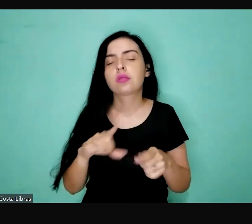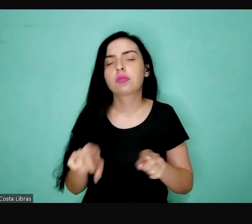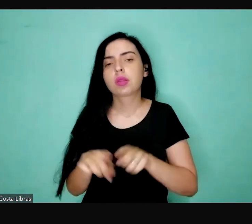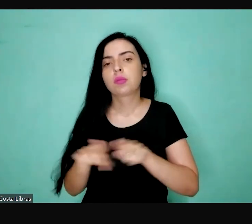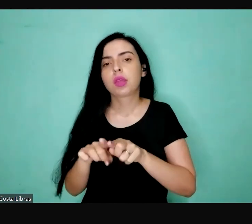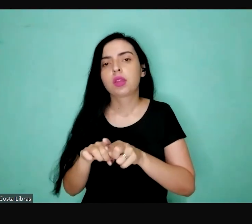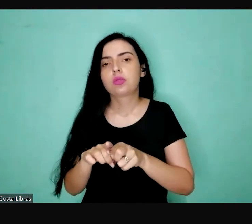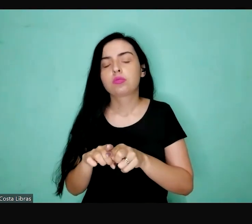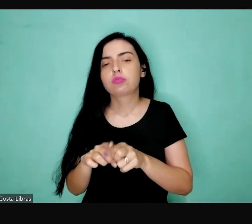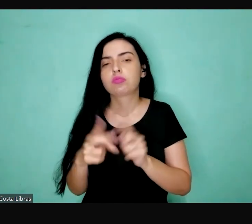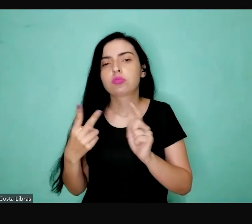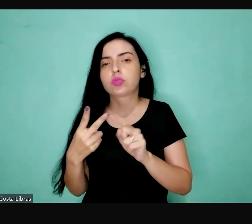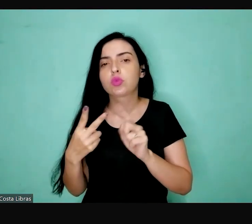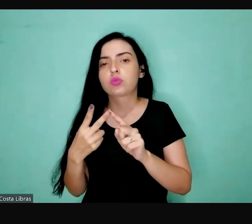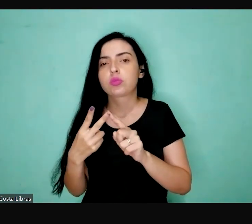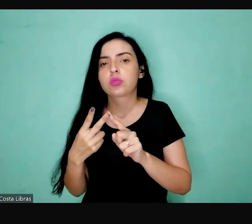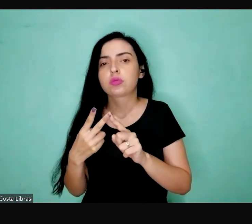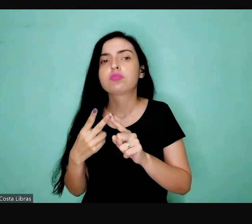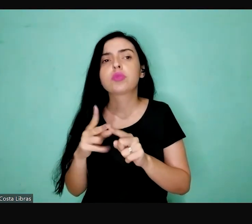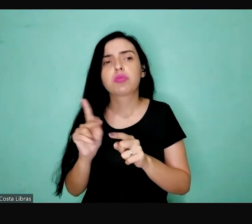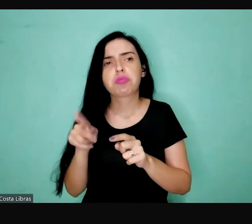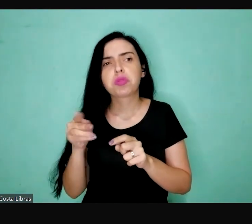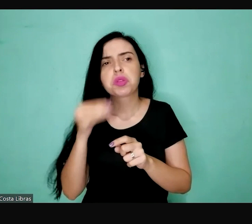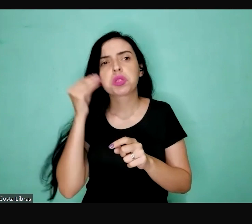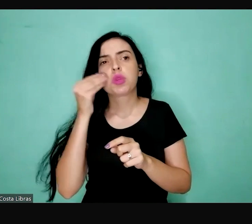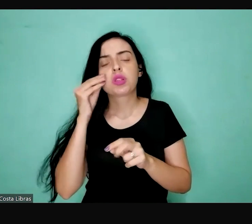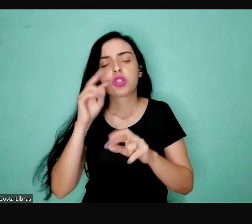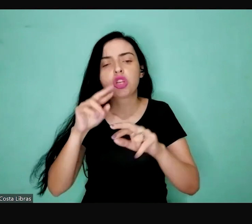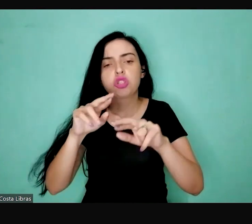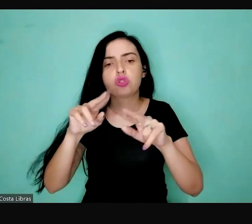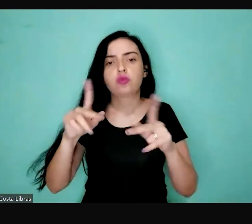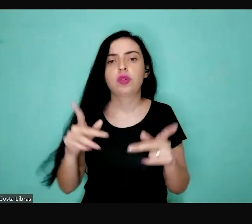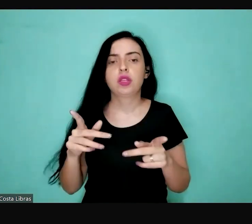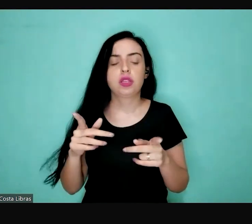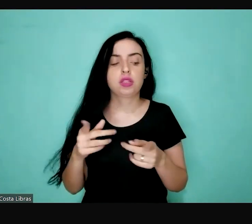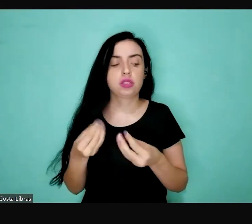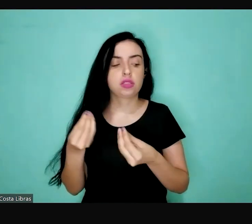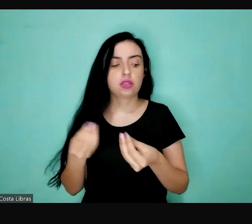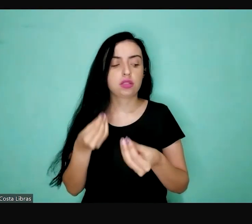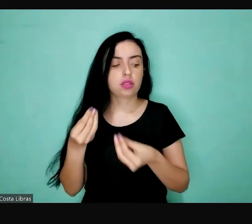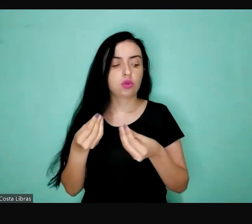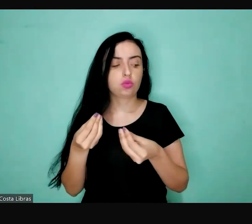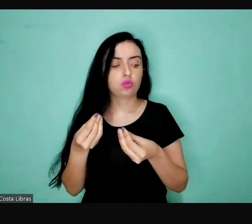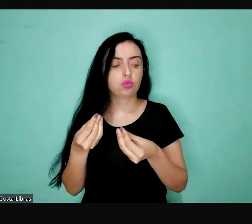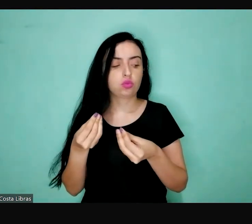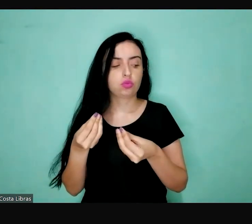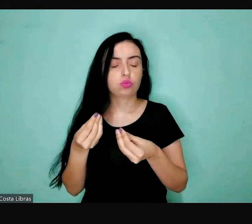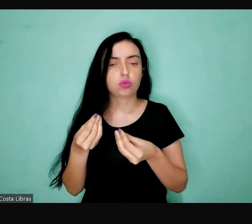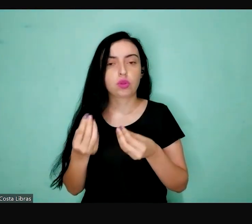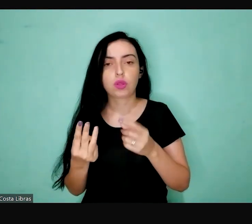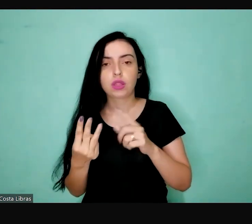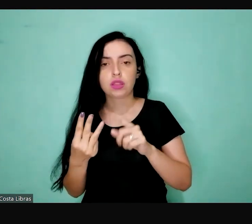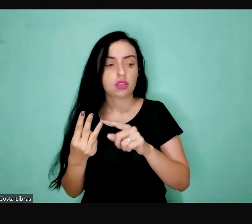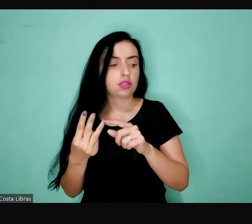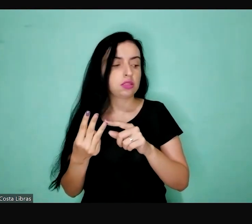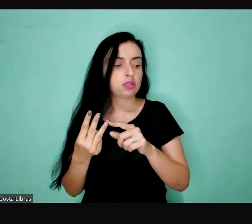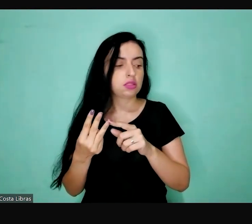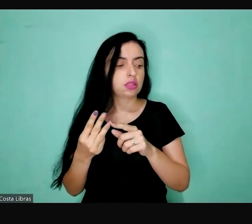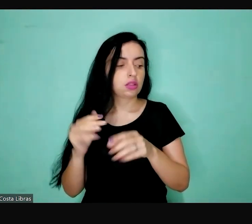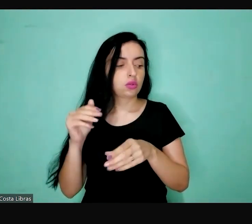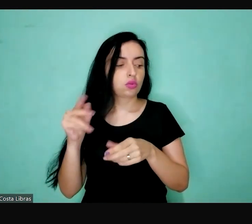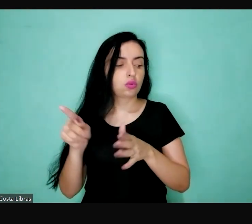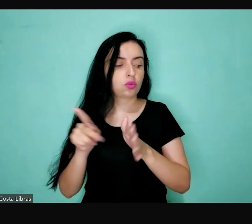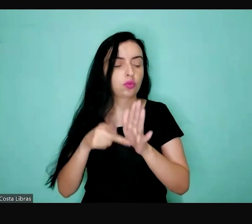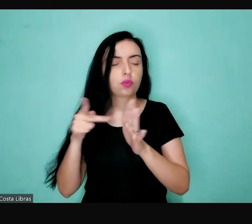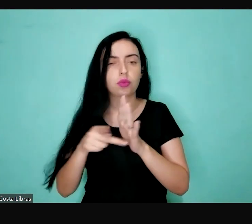outra possibilidade muito mais frequente, com muitíssima diferença, que são um terceiro processo perante